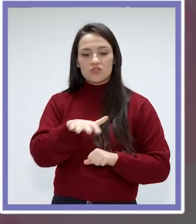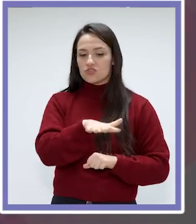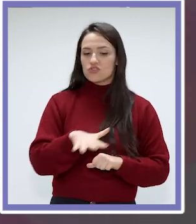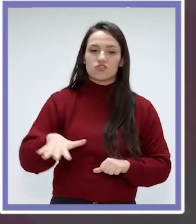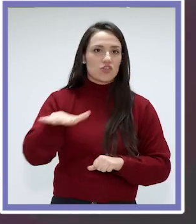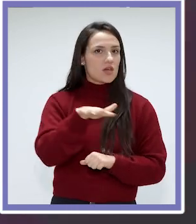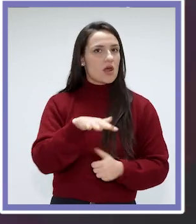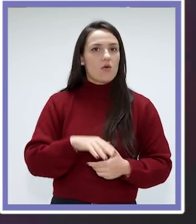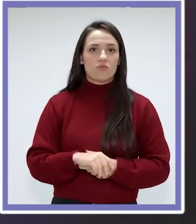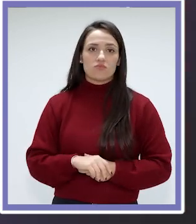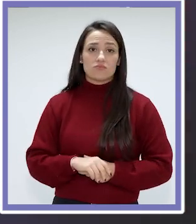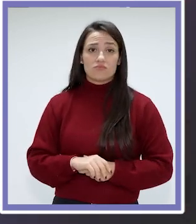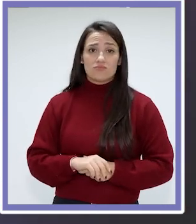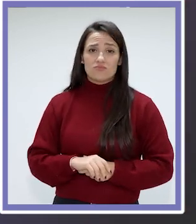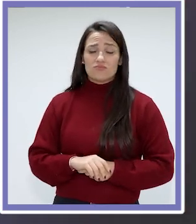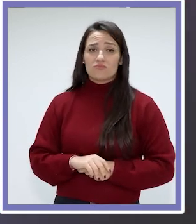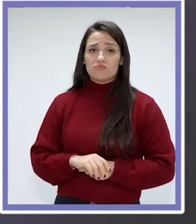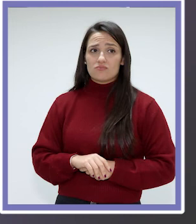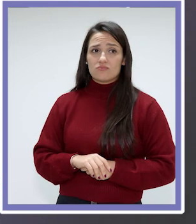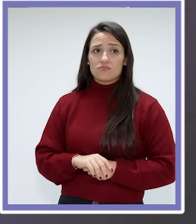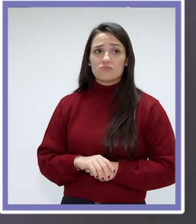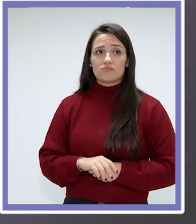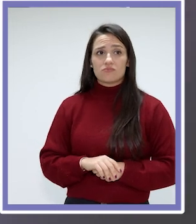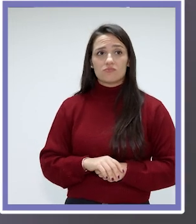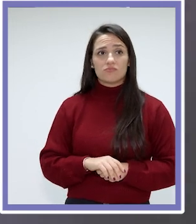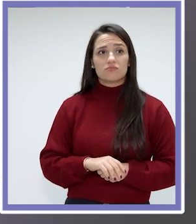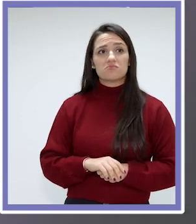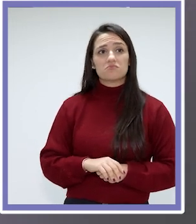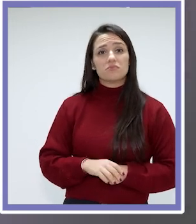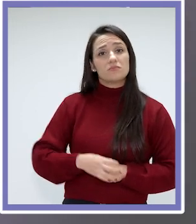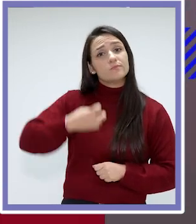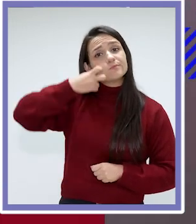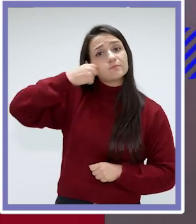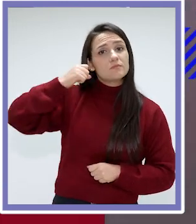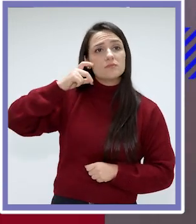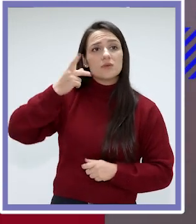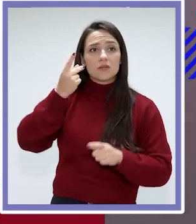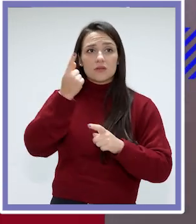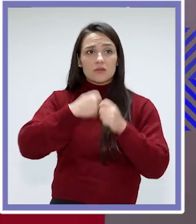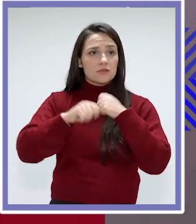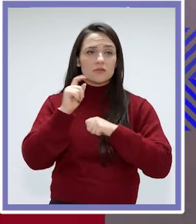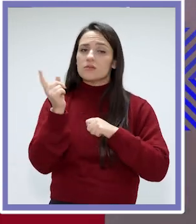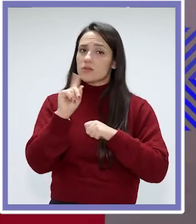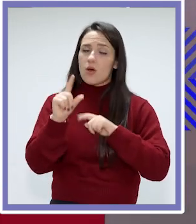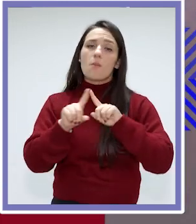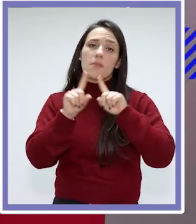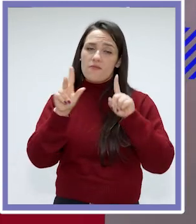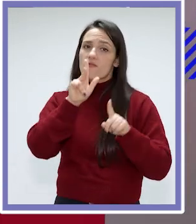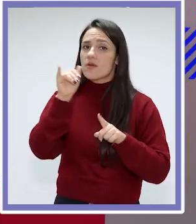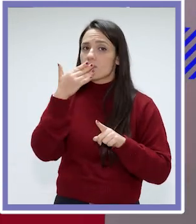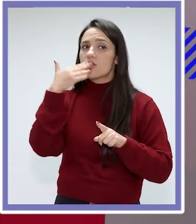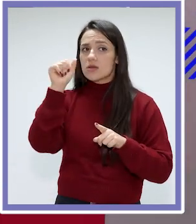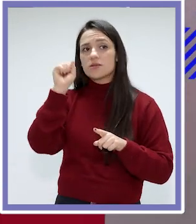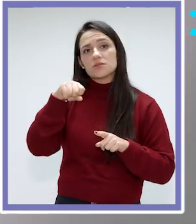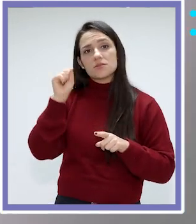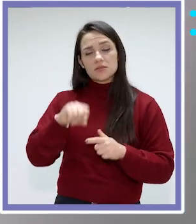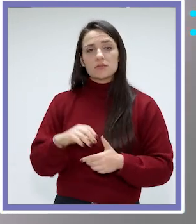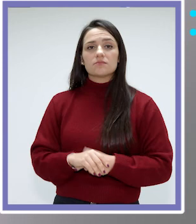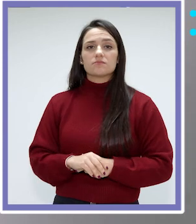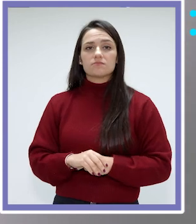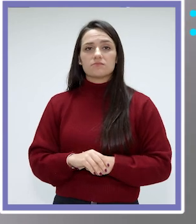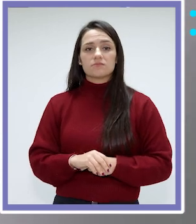que não está pensando só um grande crescimento econômico em termos das grandes empresas, mas também